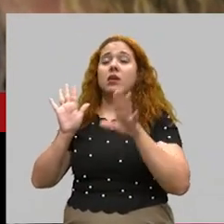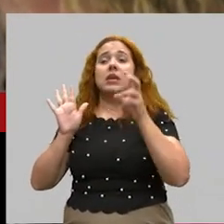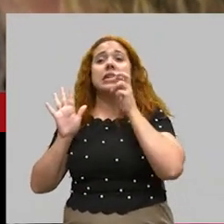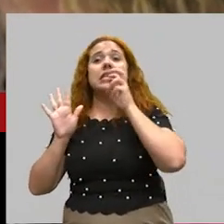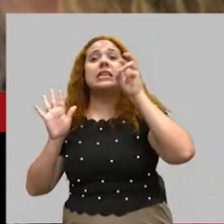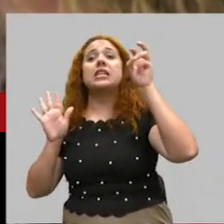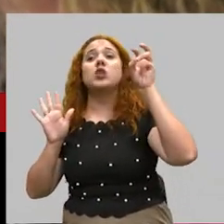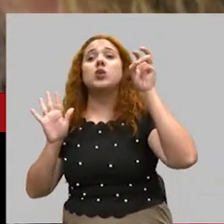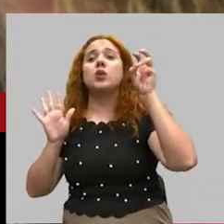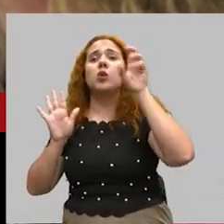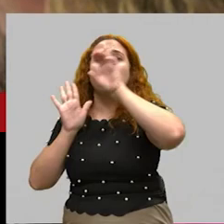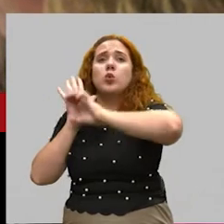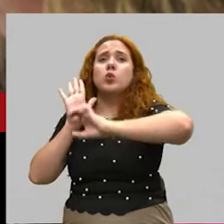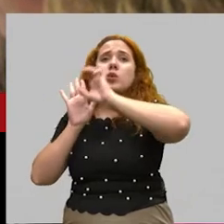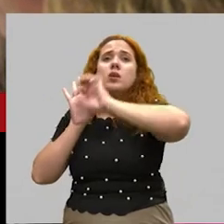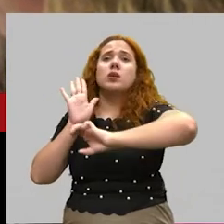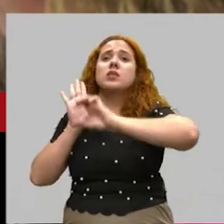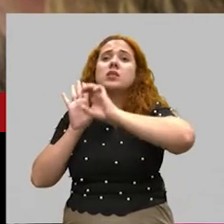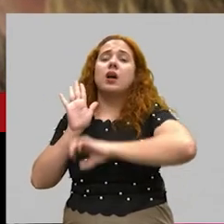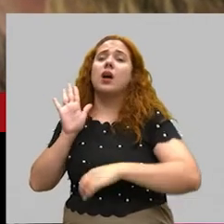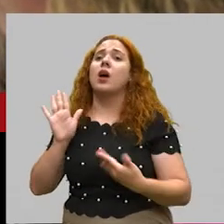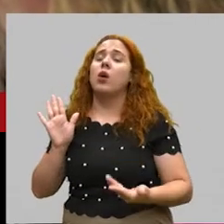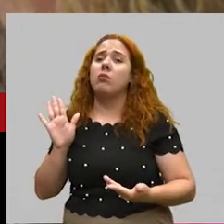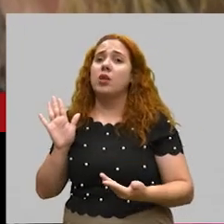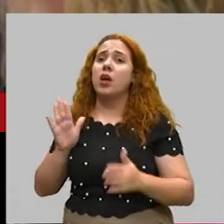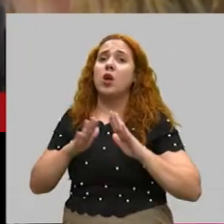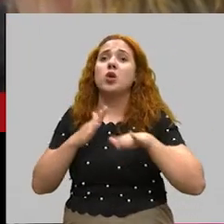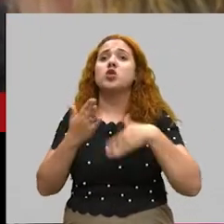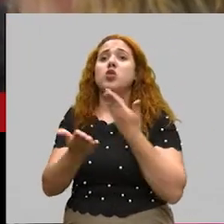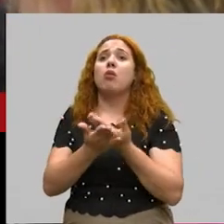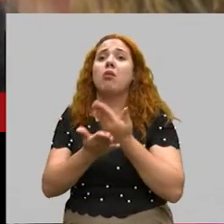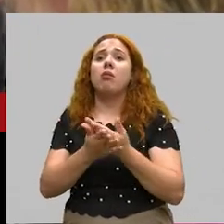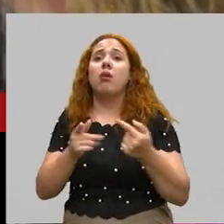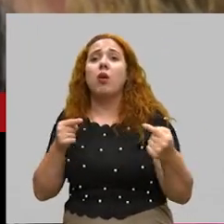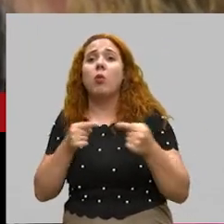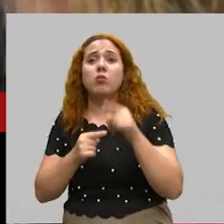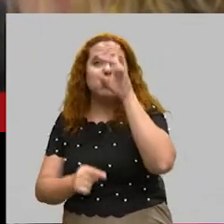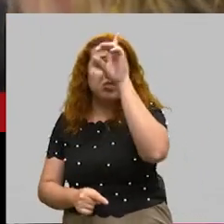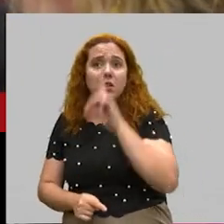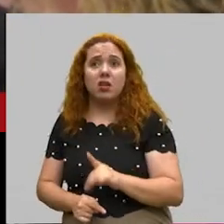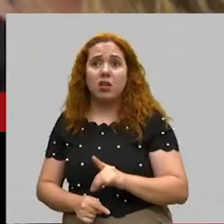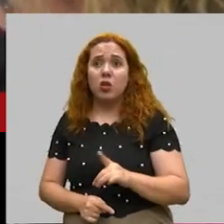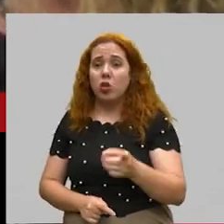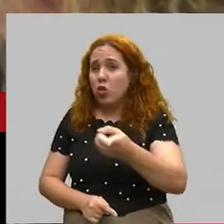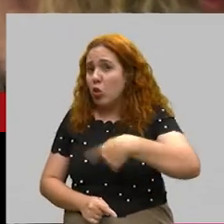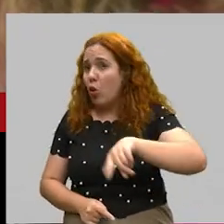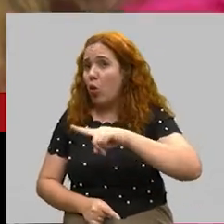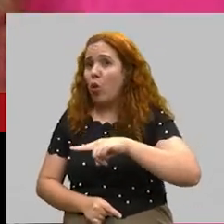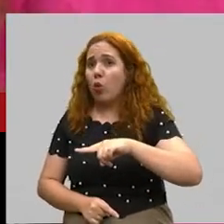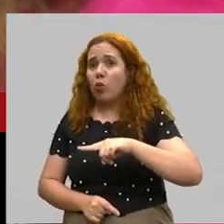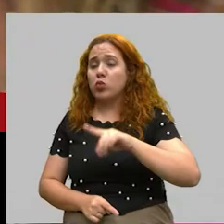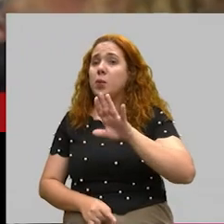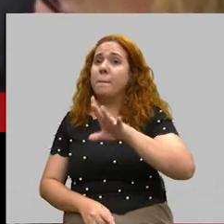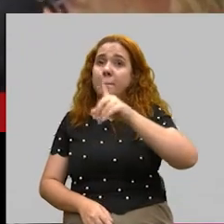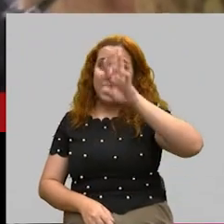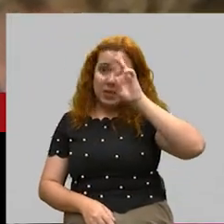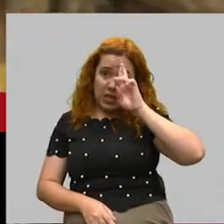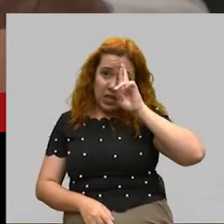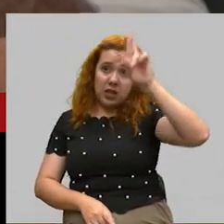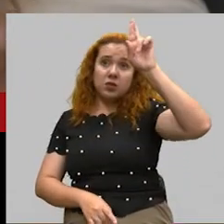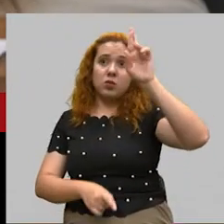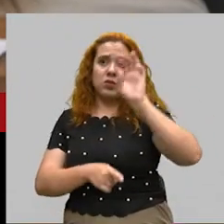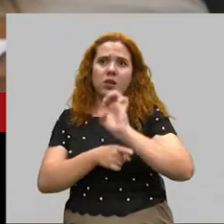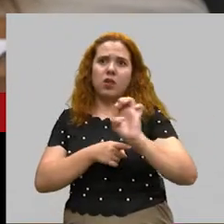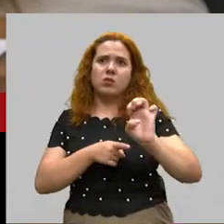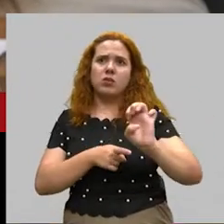atrás foi esse né ã A escola é um direito nosso dever do Estado lá na constituição tem mais